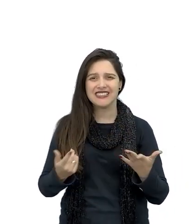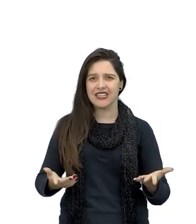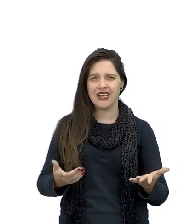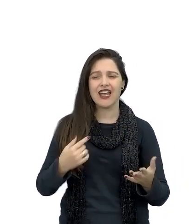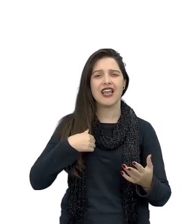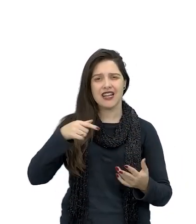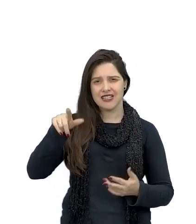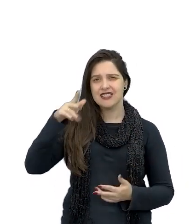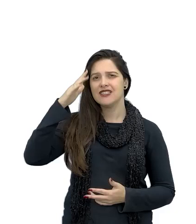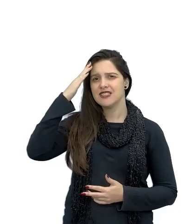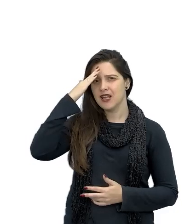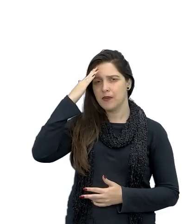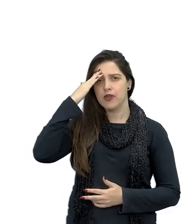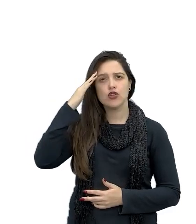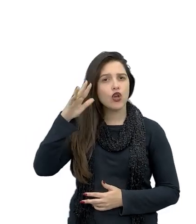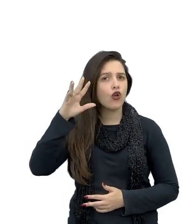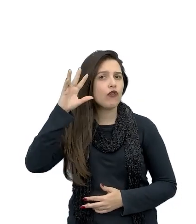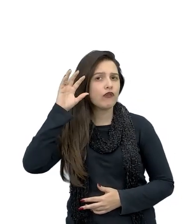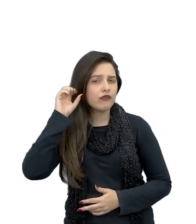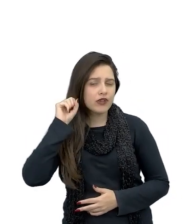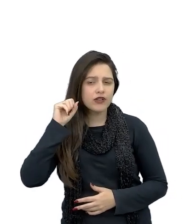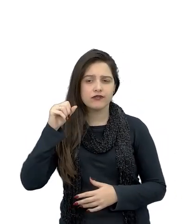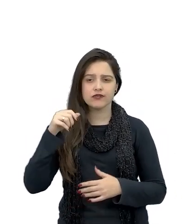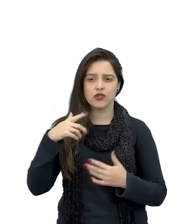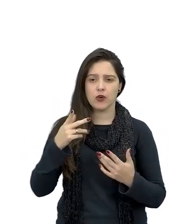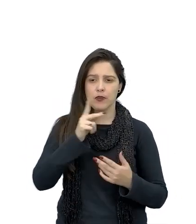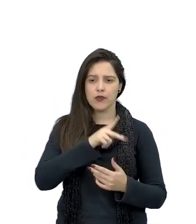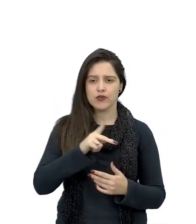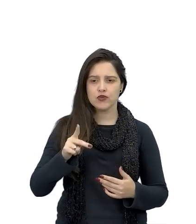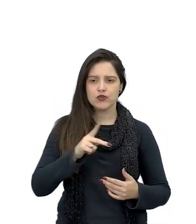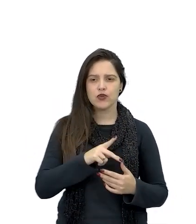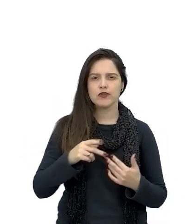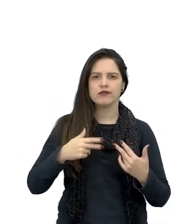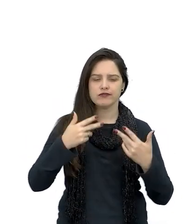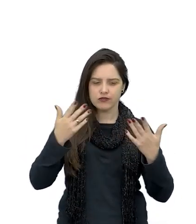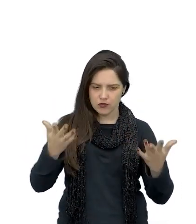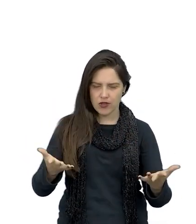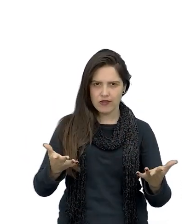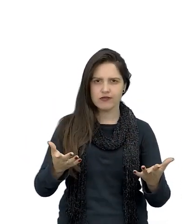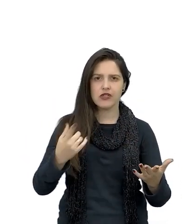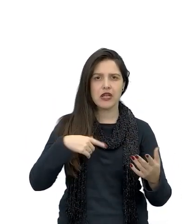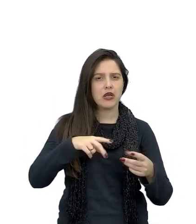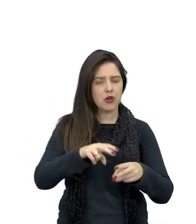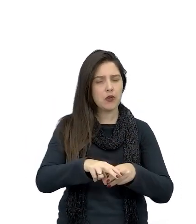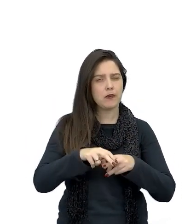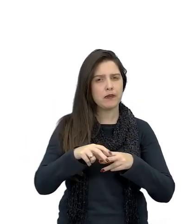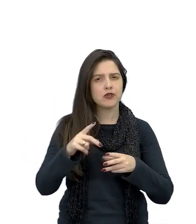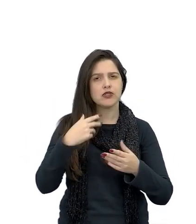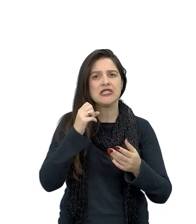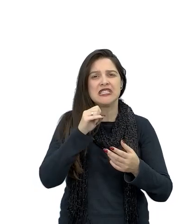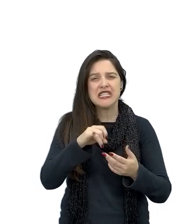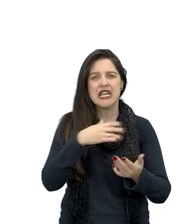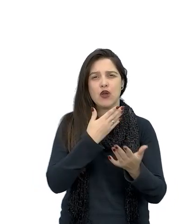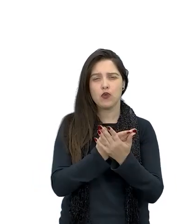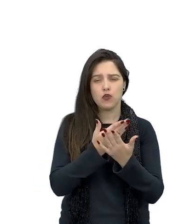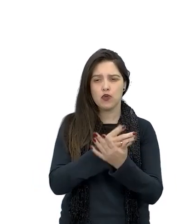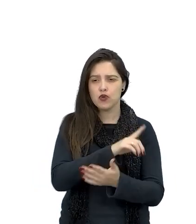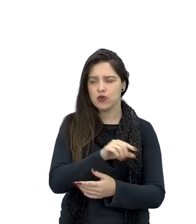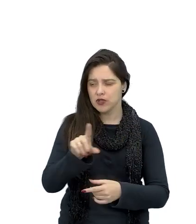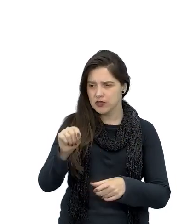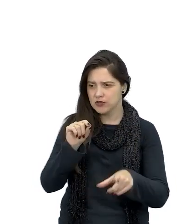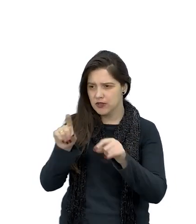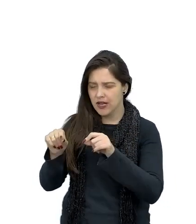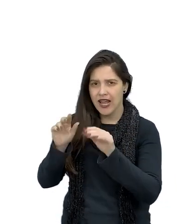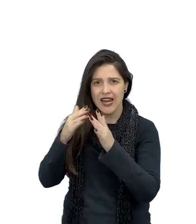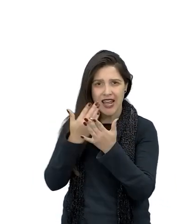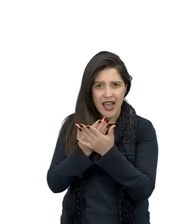Eles apenas ouviram a leitura do professor, da professora, não é? Portanto, se algum estudante escolher representar as